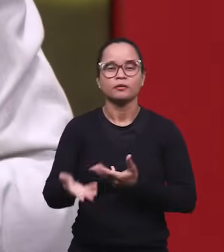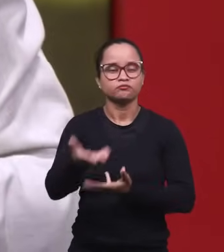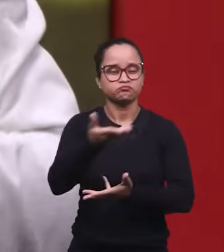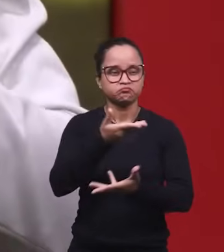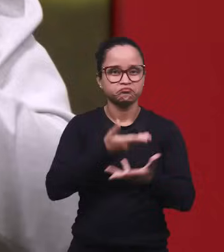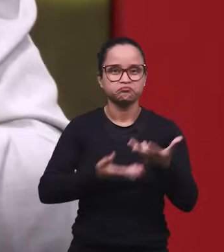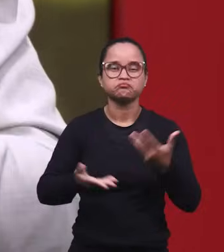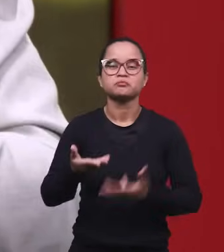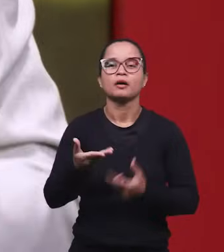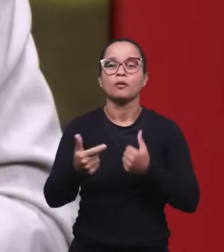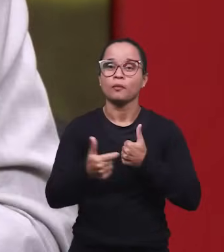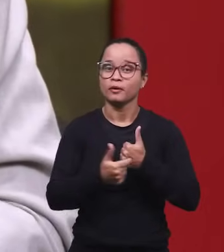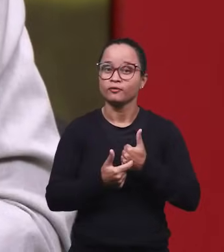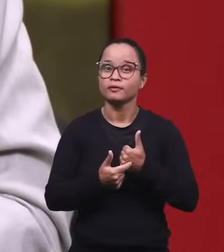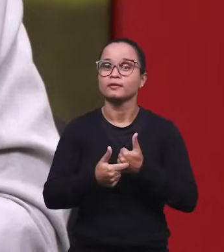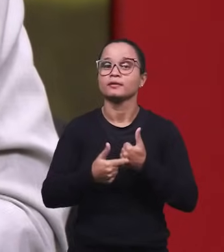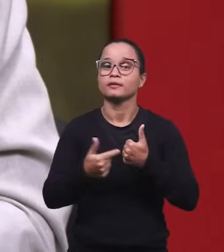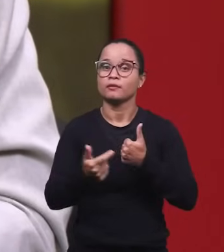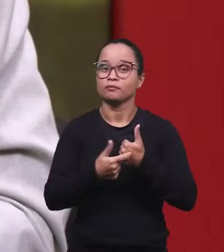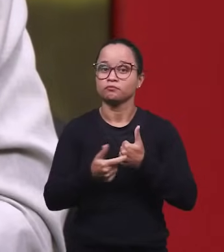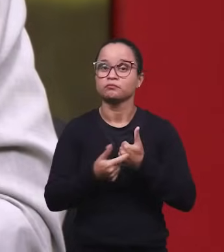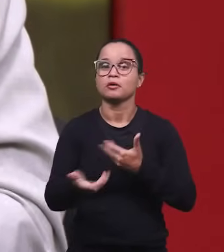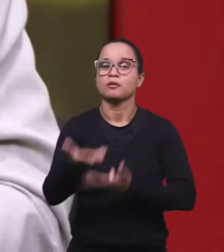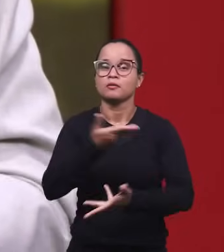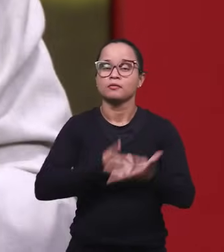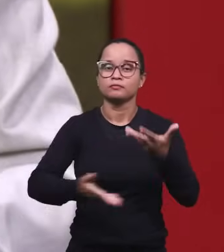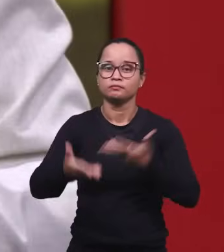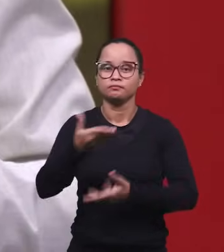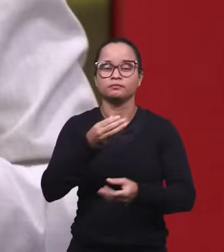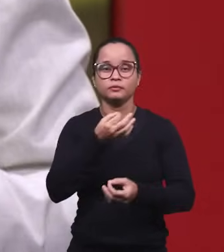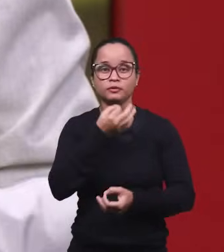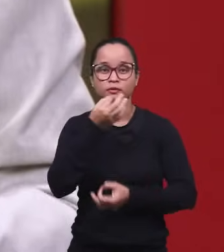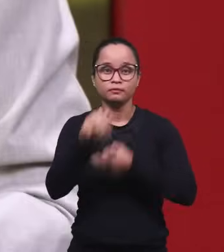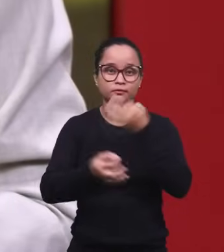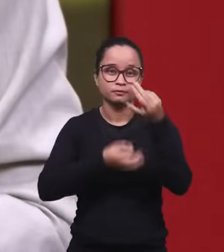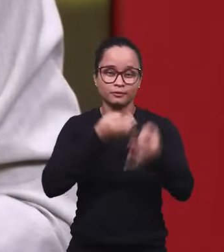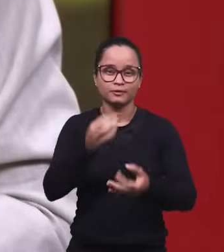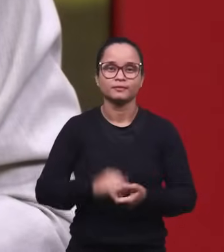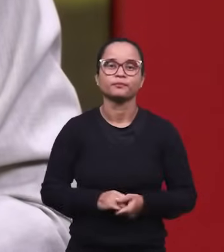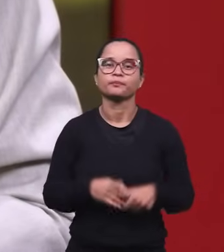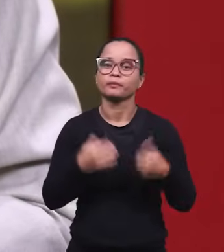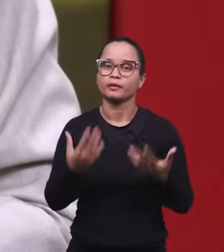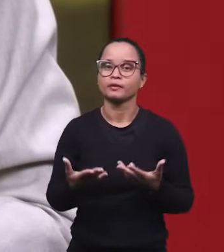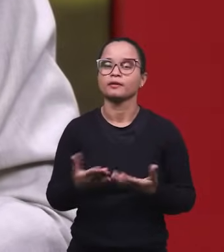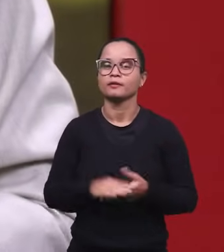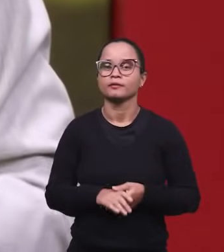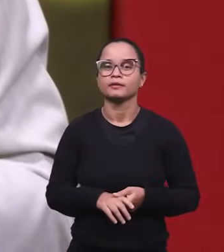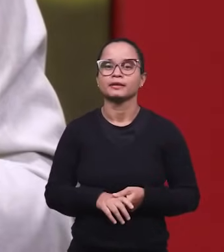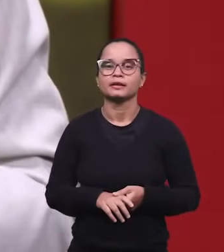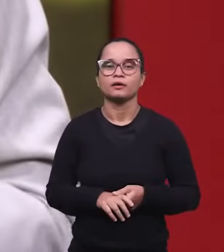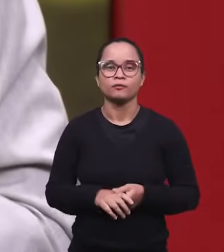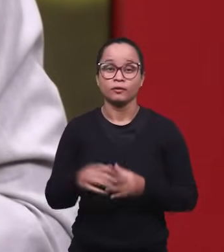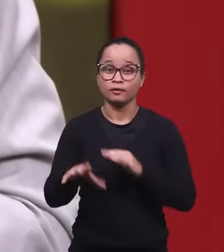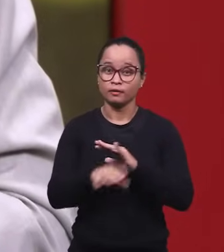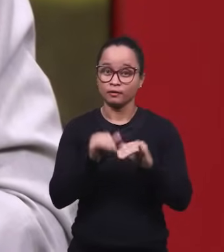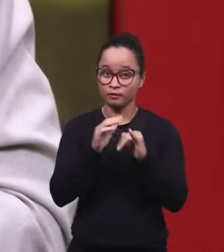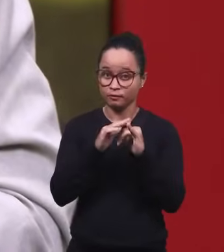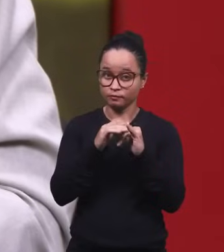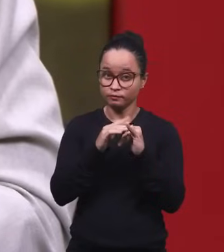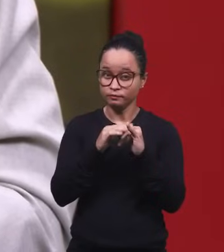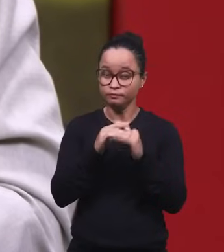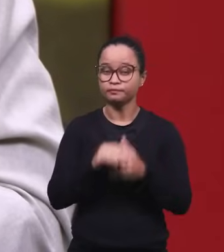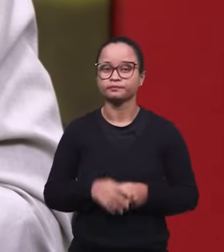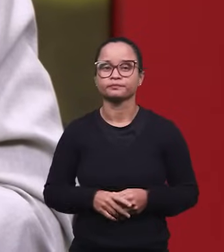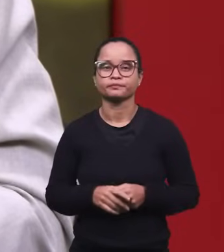Compartilha, curta e comente o conteúdo. Isso ajuda a dar ao nosso canal no YouTube, para você, claro, que está assistindo pelo